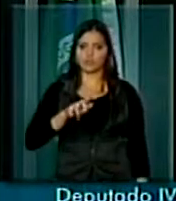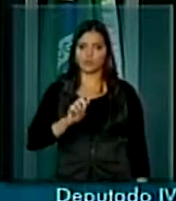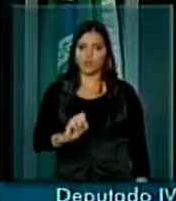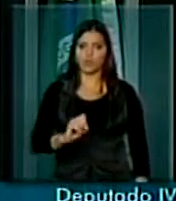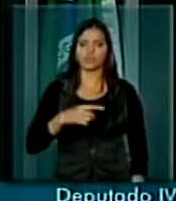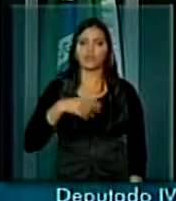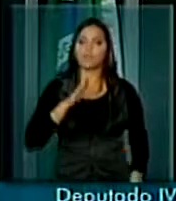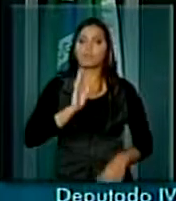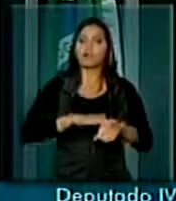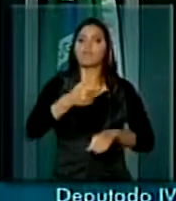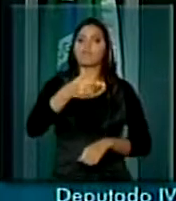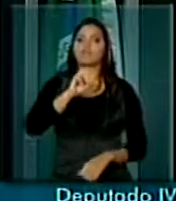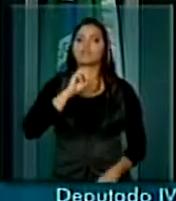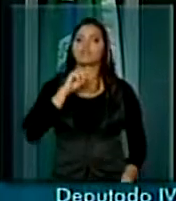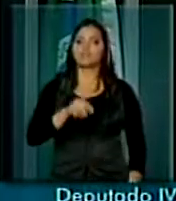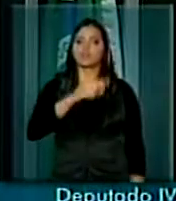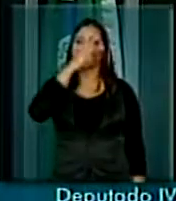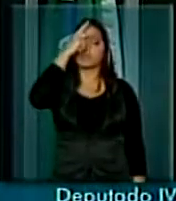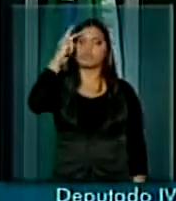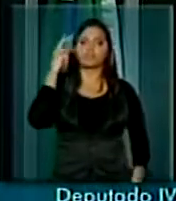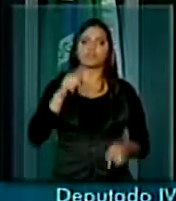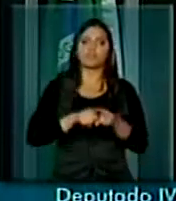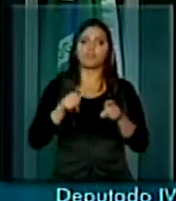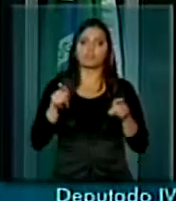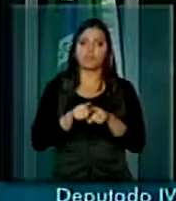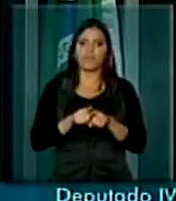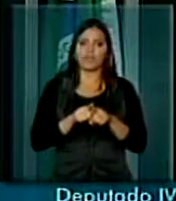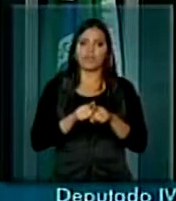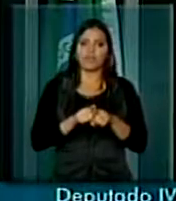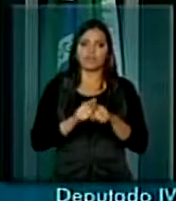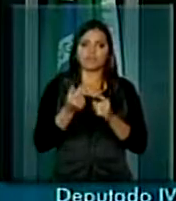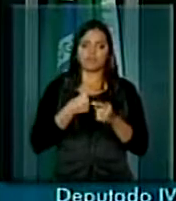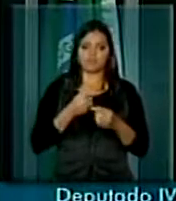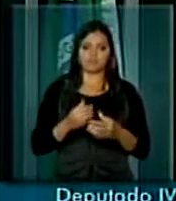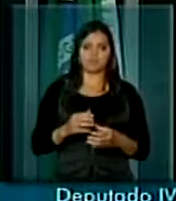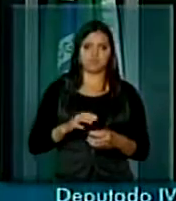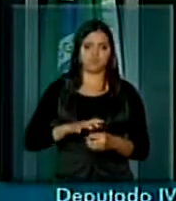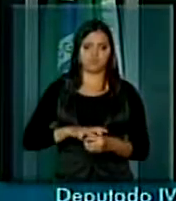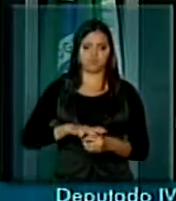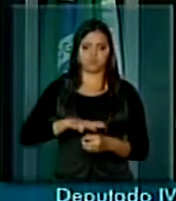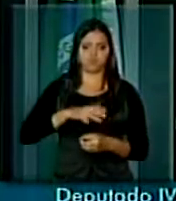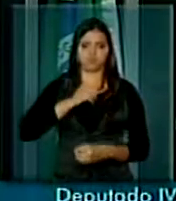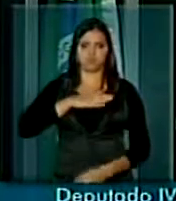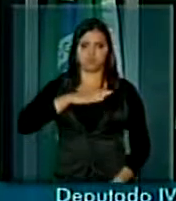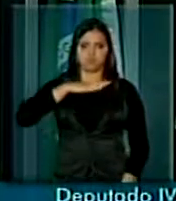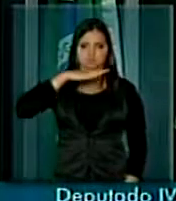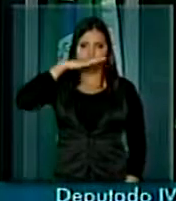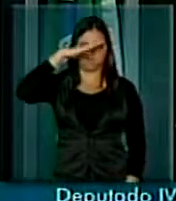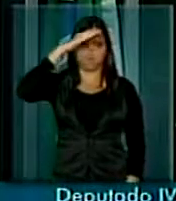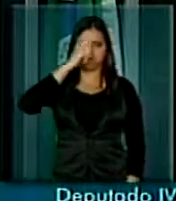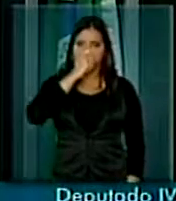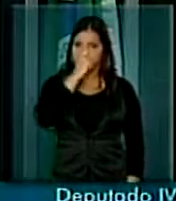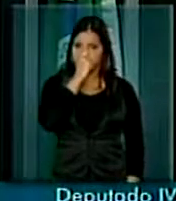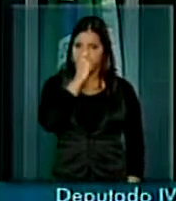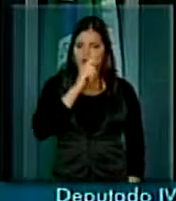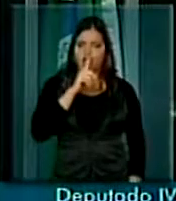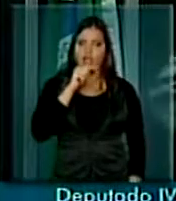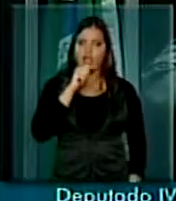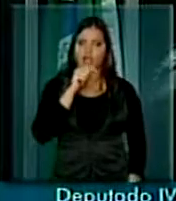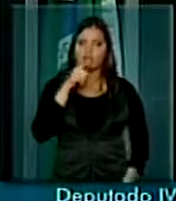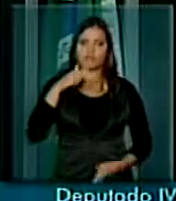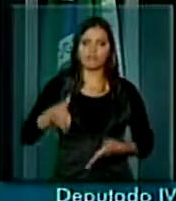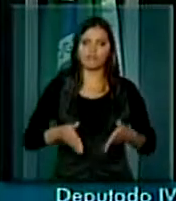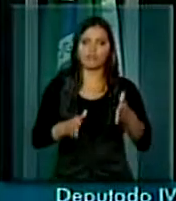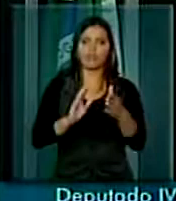mil pessoas. As inundações, o impacto ambiental que será feito, senhor presidente, senhores deputados, por